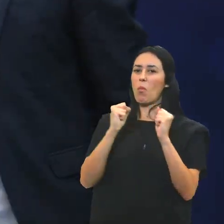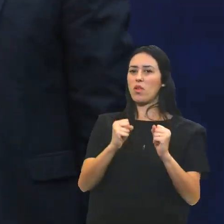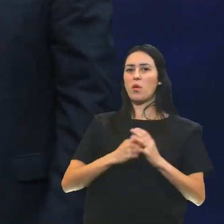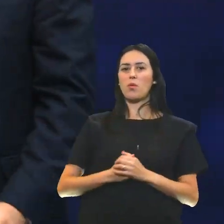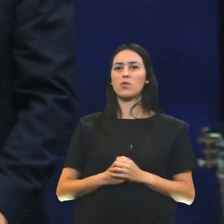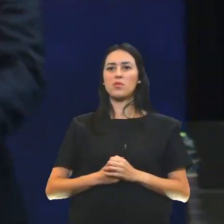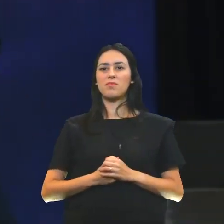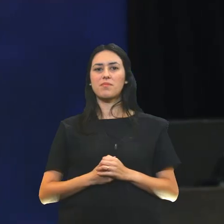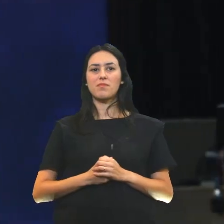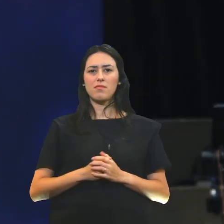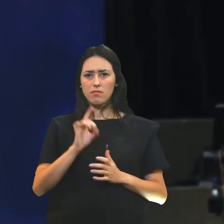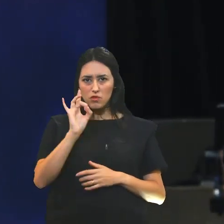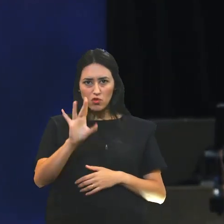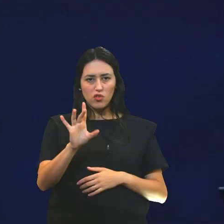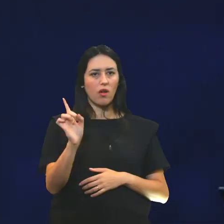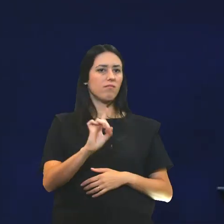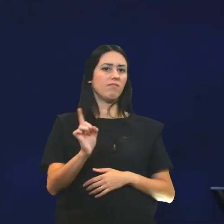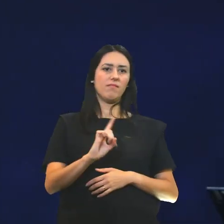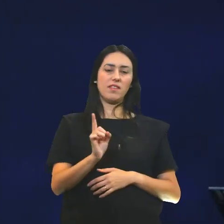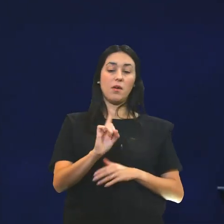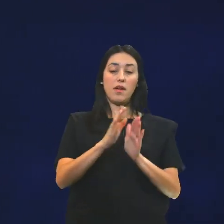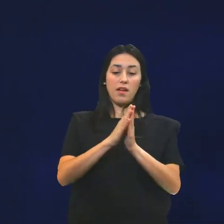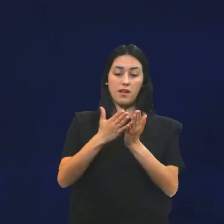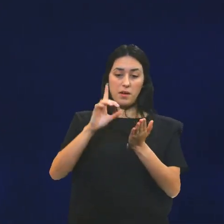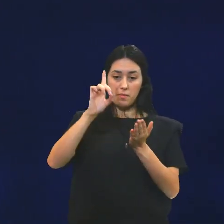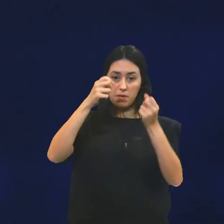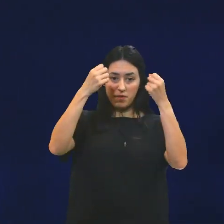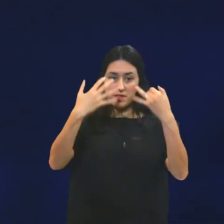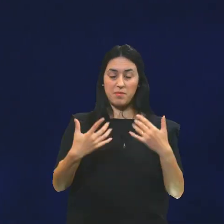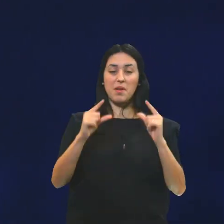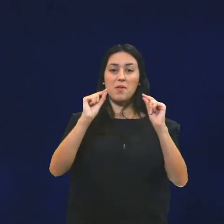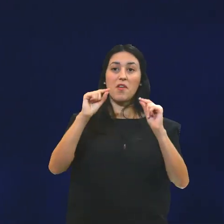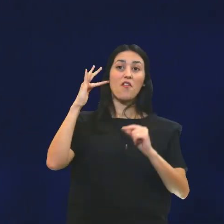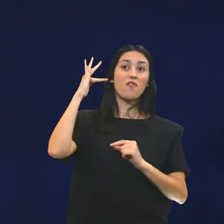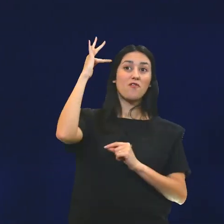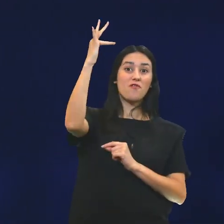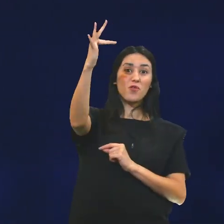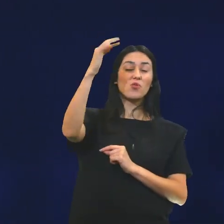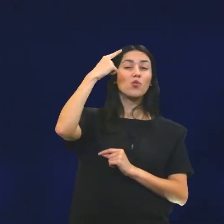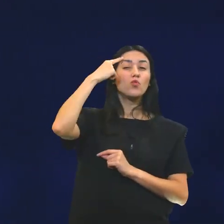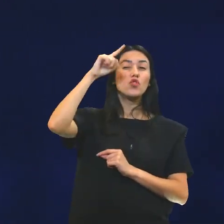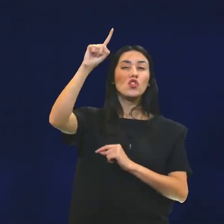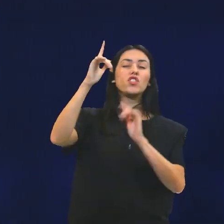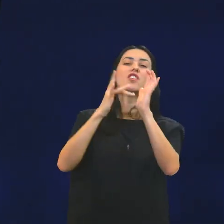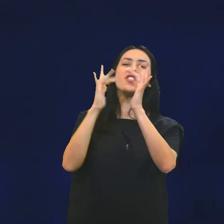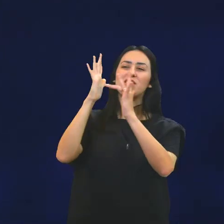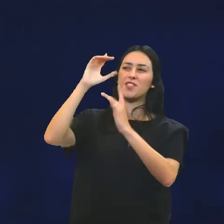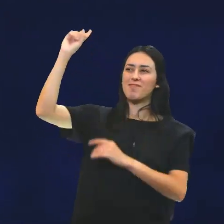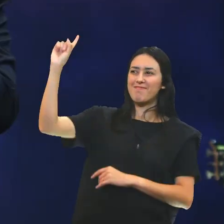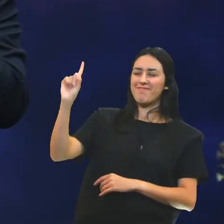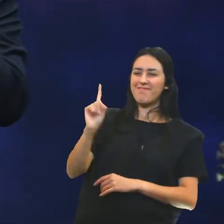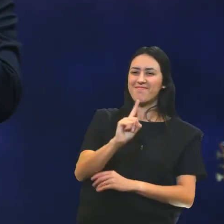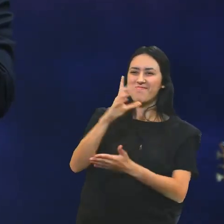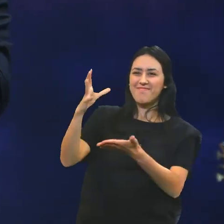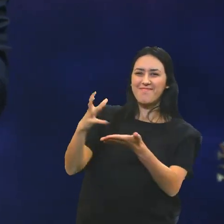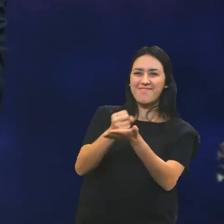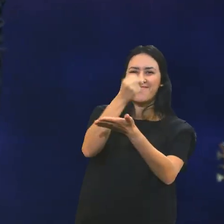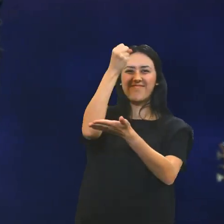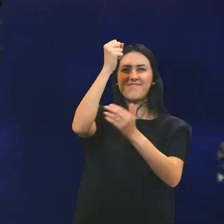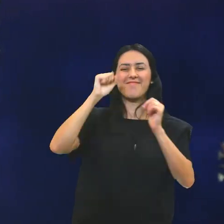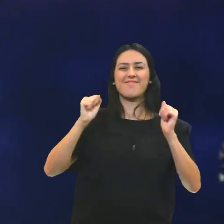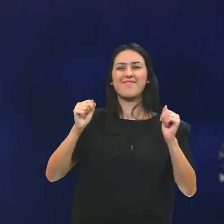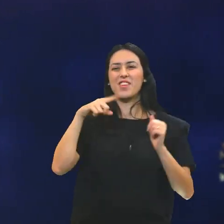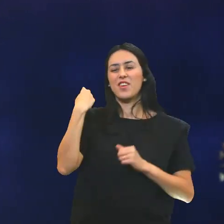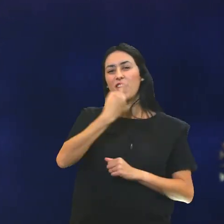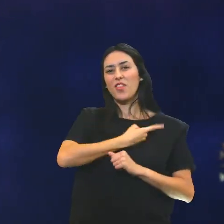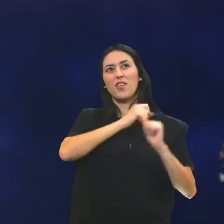bastasse isso, a Bíblia ainda vai dizer que um dia Ele voltará para nos buscar, porque vai ter a reunião da